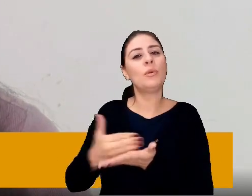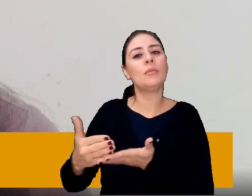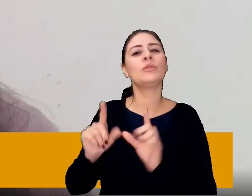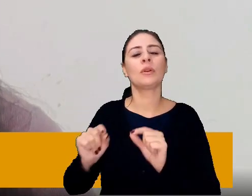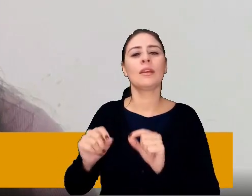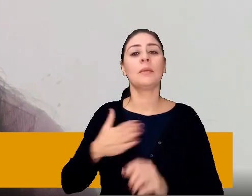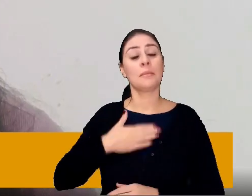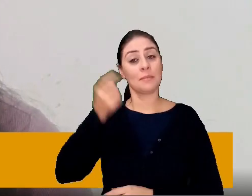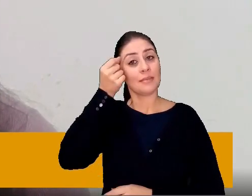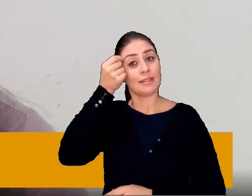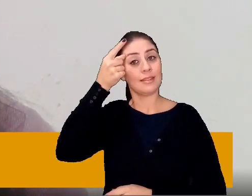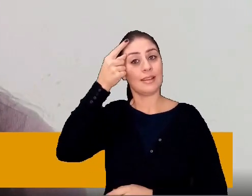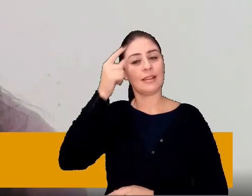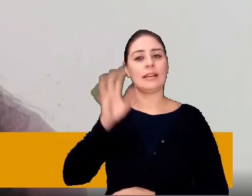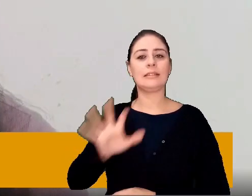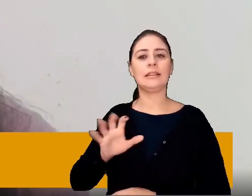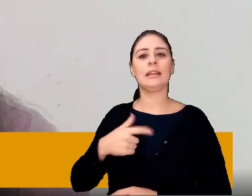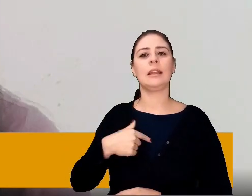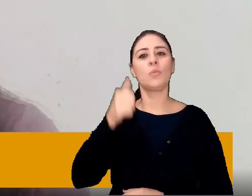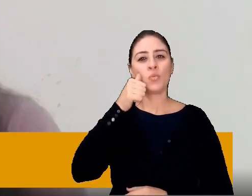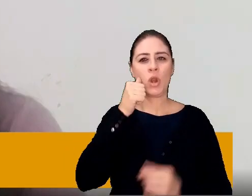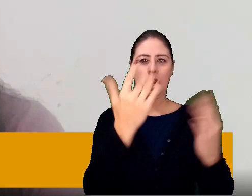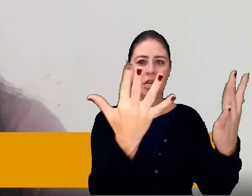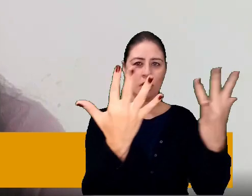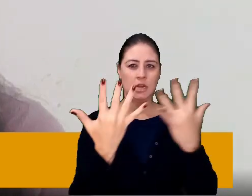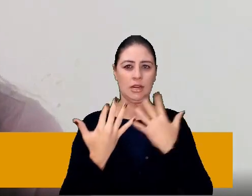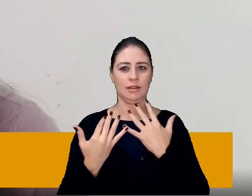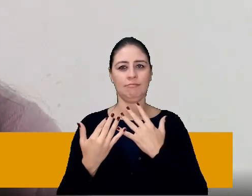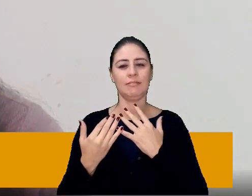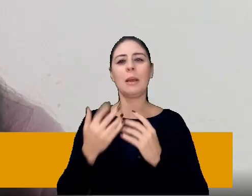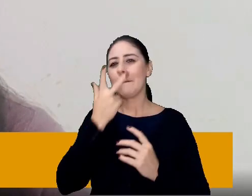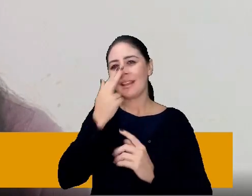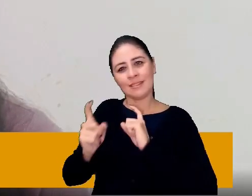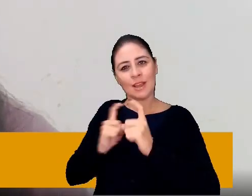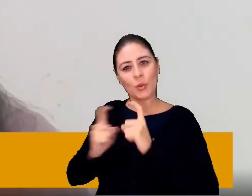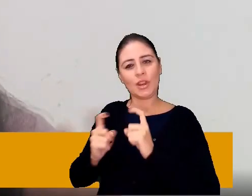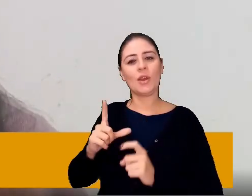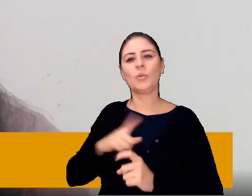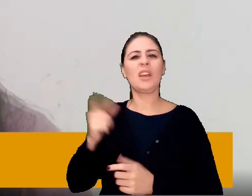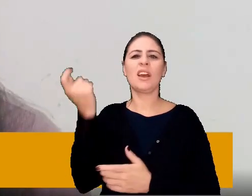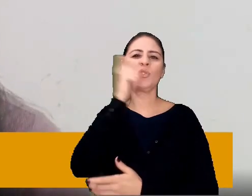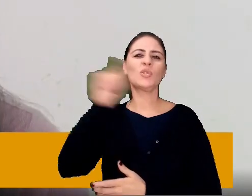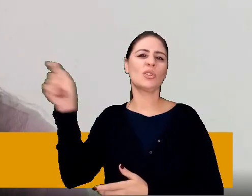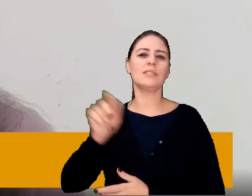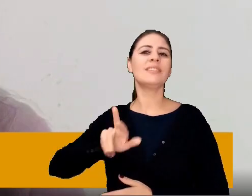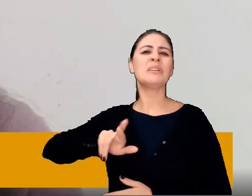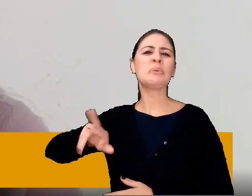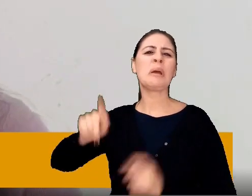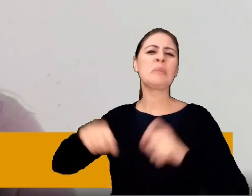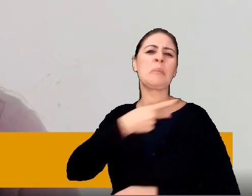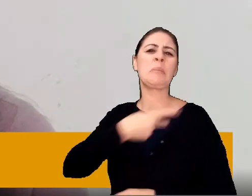E o que aconteceu, o nosso coletivo começou, como a gente tem muito, porque a minha ideia era assim, né, era unir todas as mulheres e não fazer